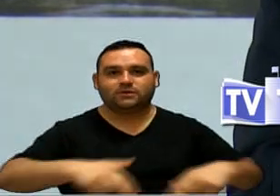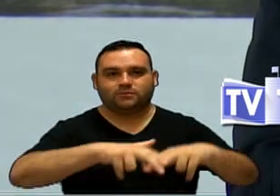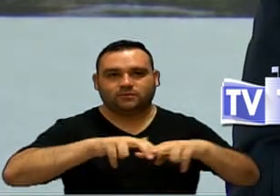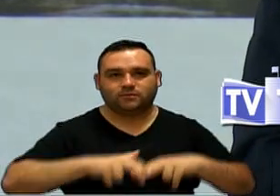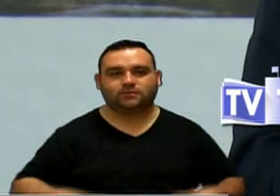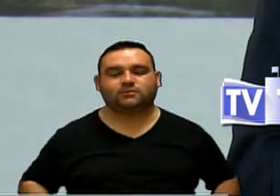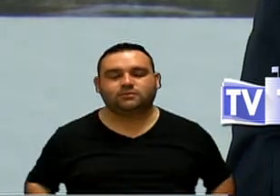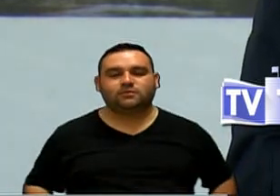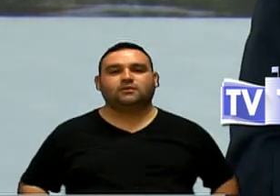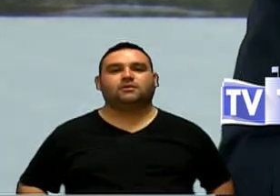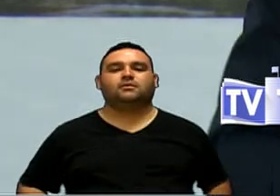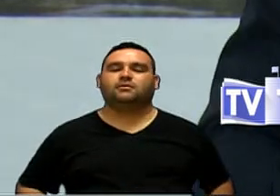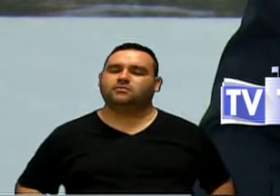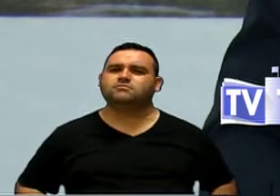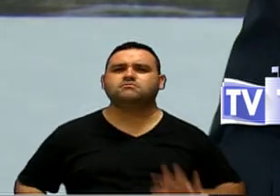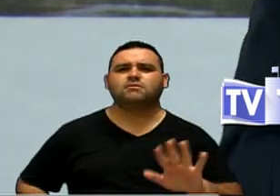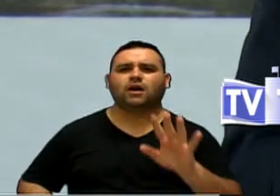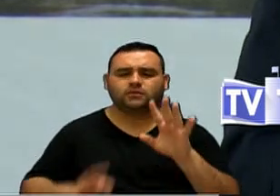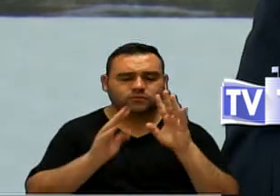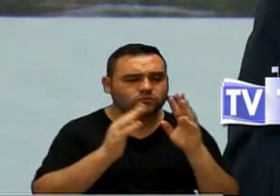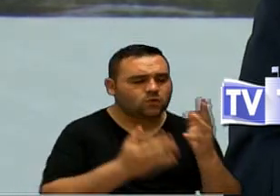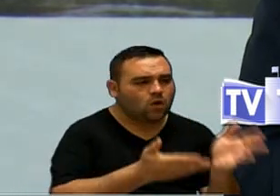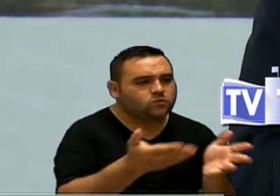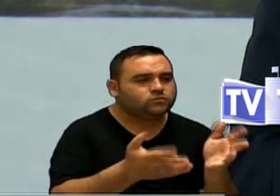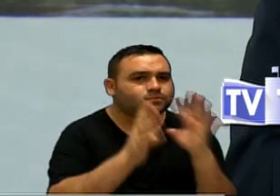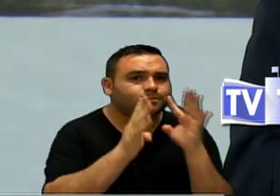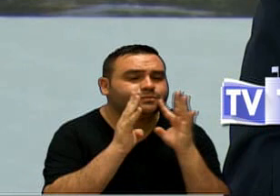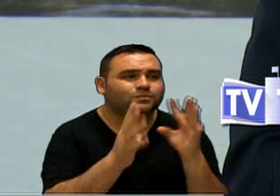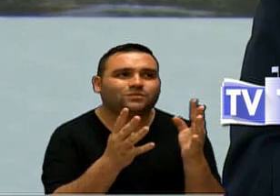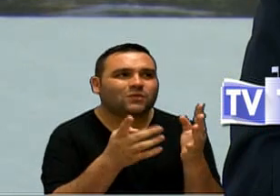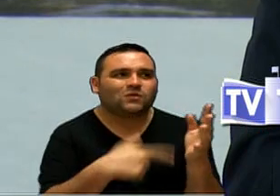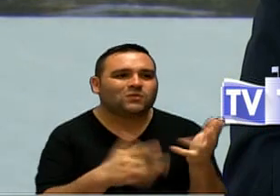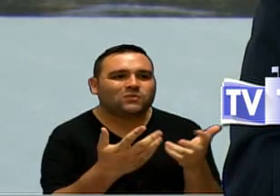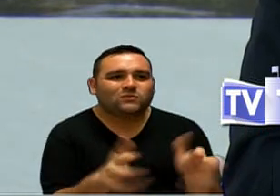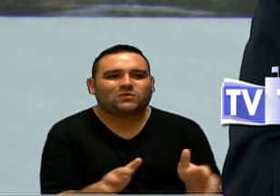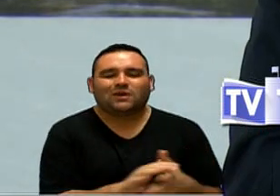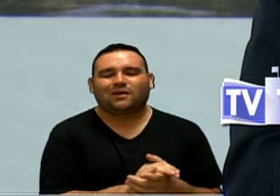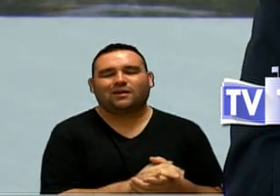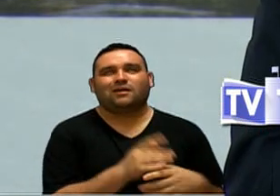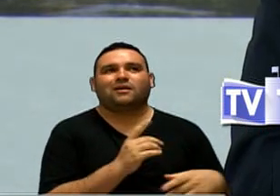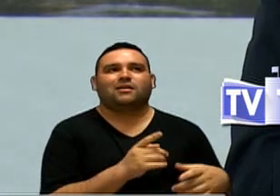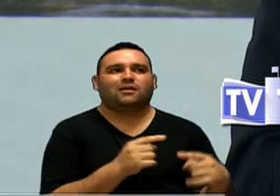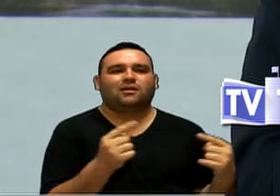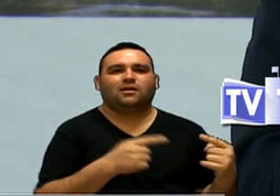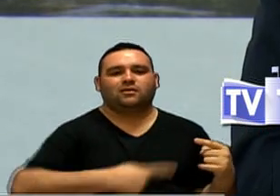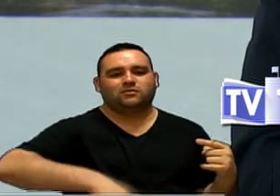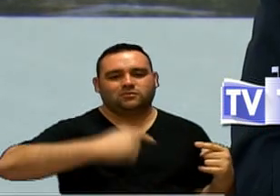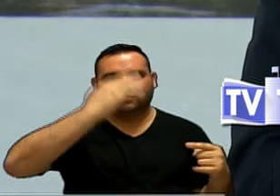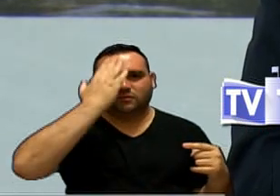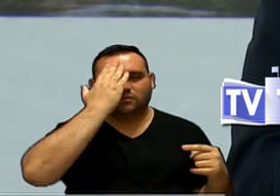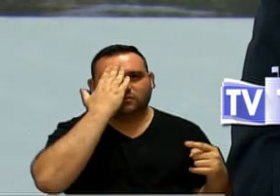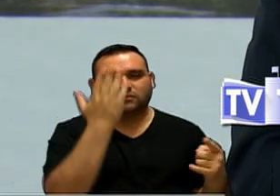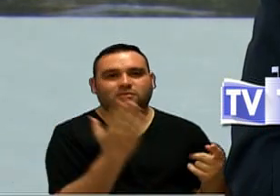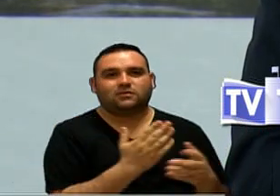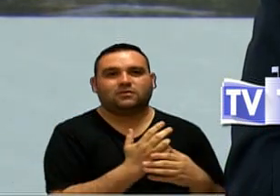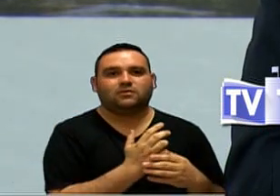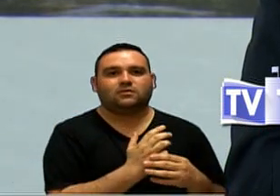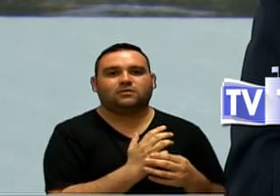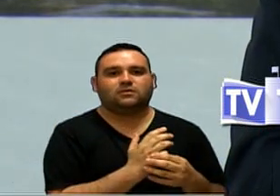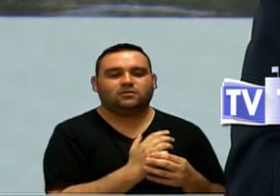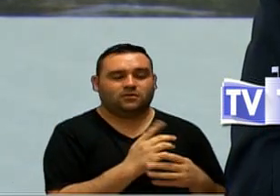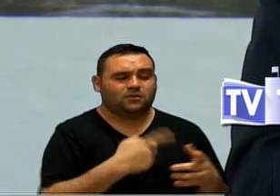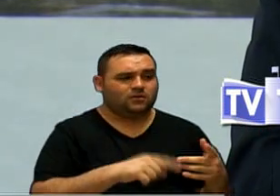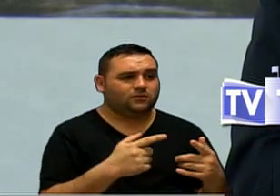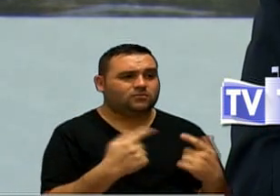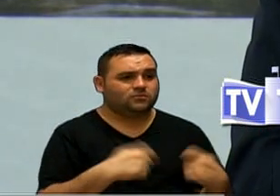isso. Mas o atendimento não é realmente o que a gente gostaria de colocar. A gente sabe que a gente